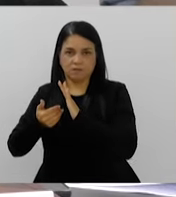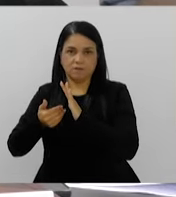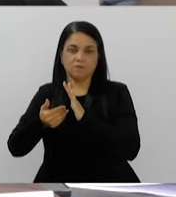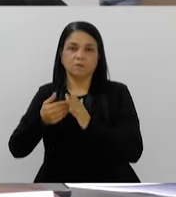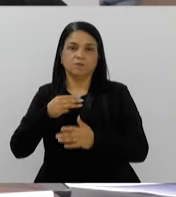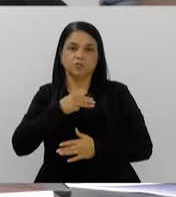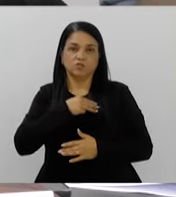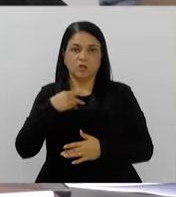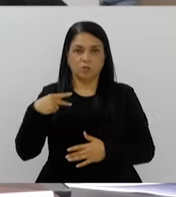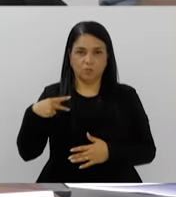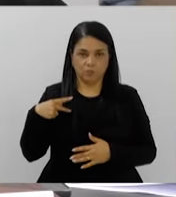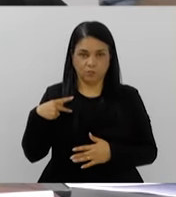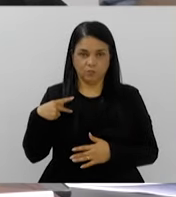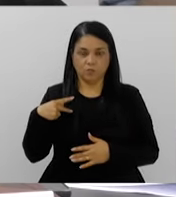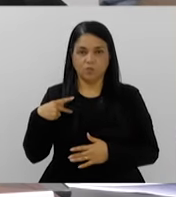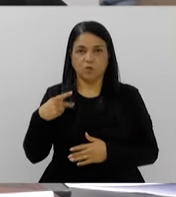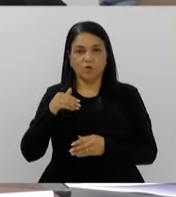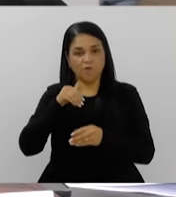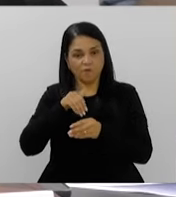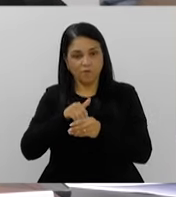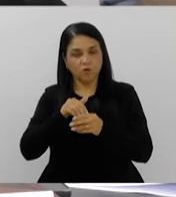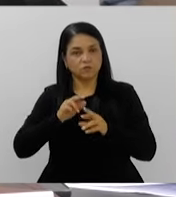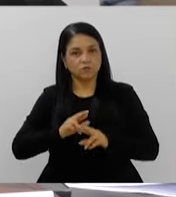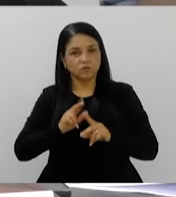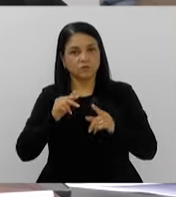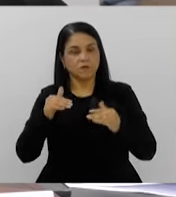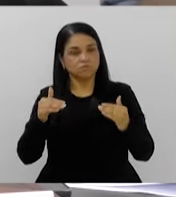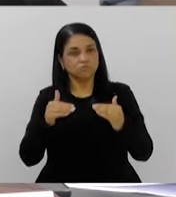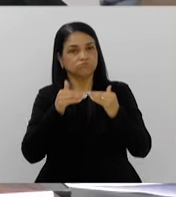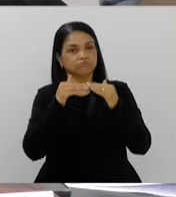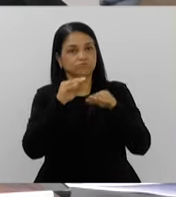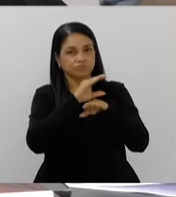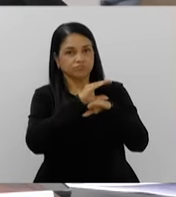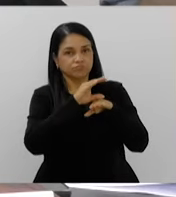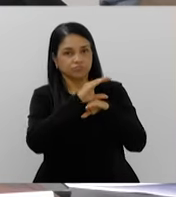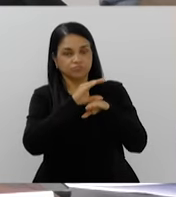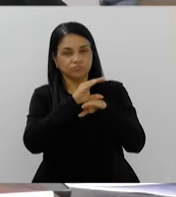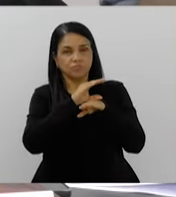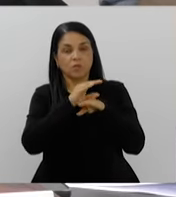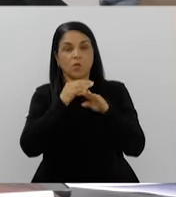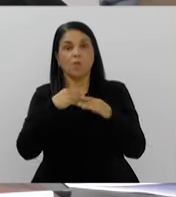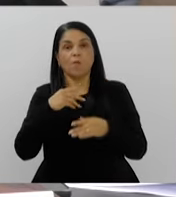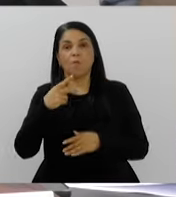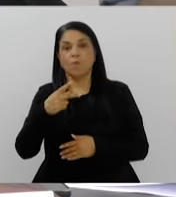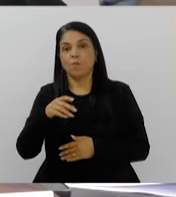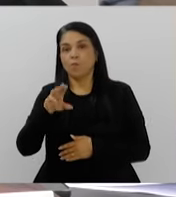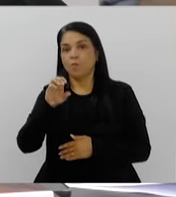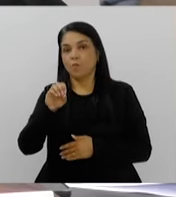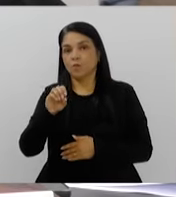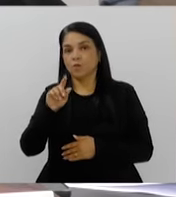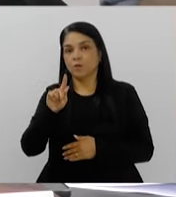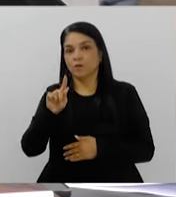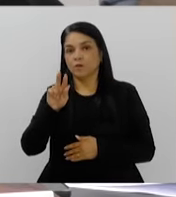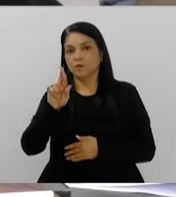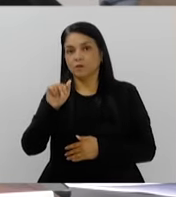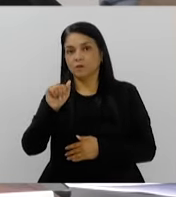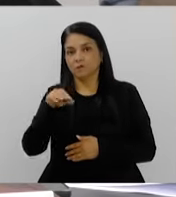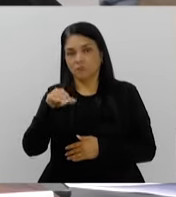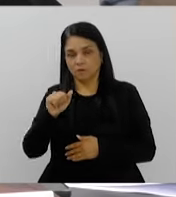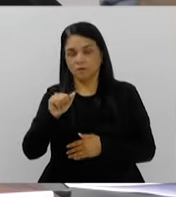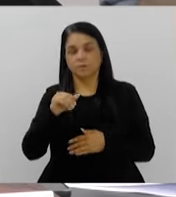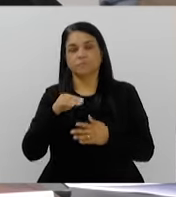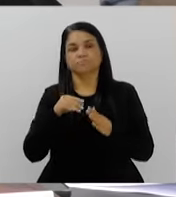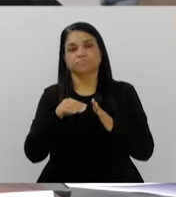daria esse voto diferente pela constitucionalidade com emenda, dizendo que é um programa e suprimindo o MP naquele outro